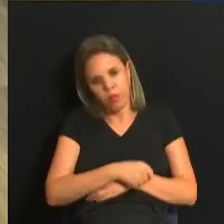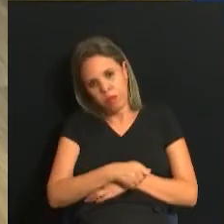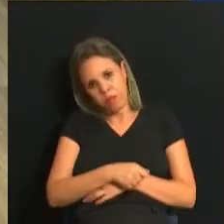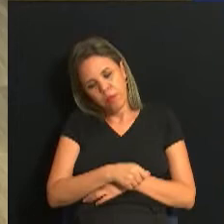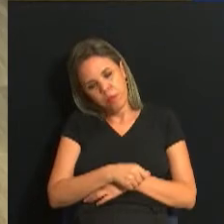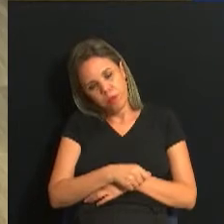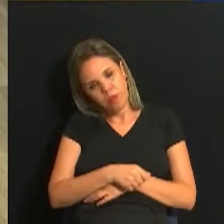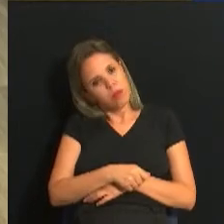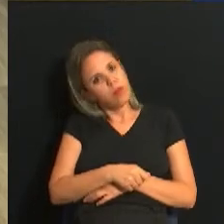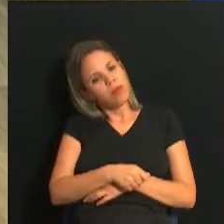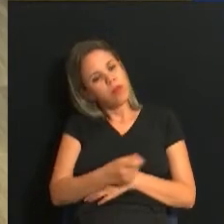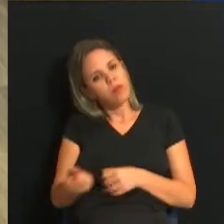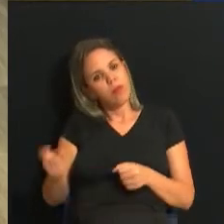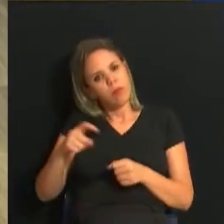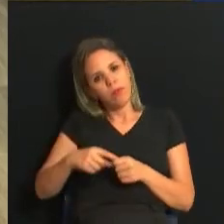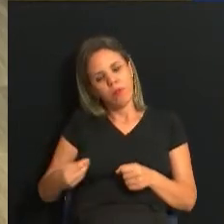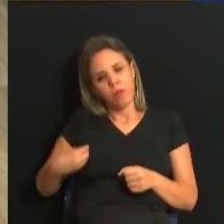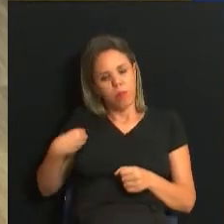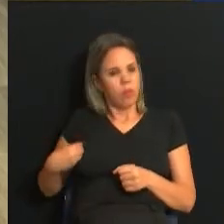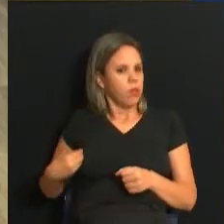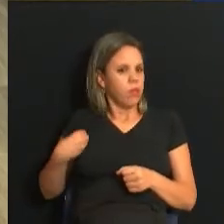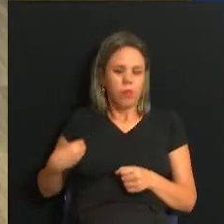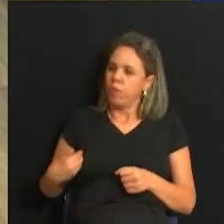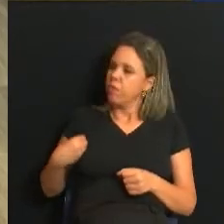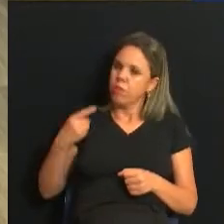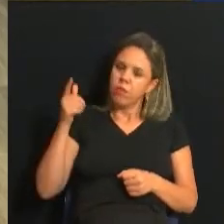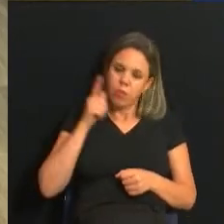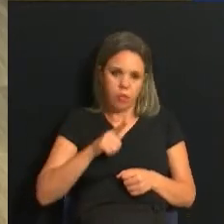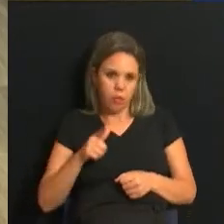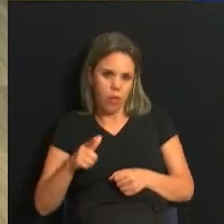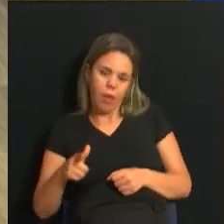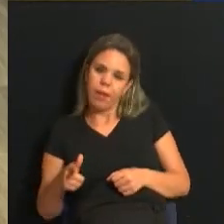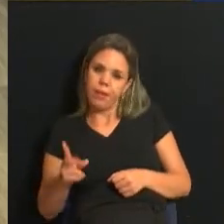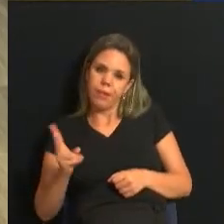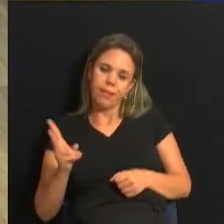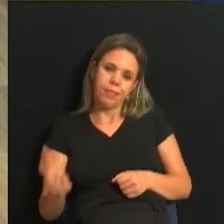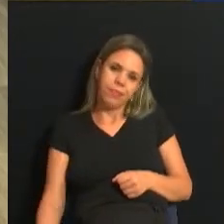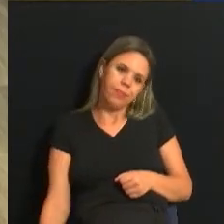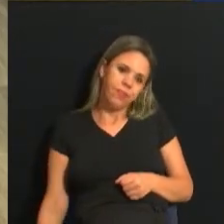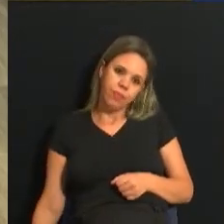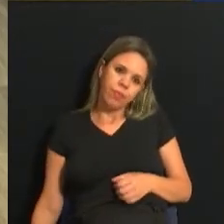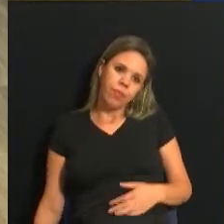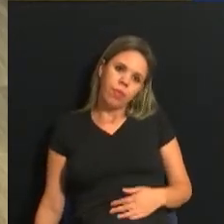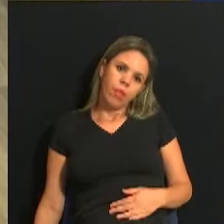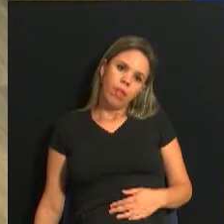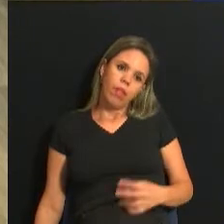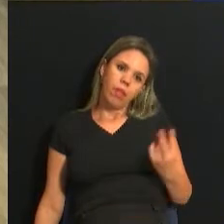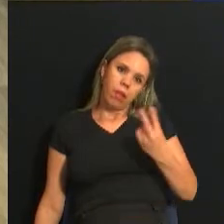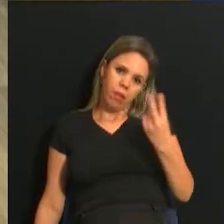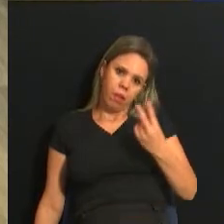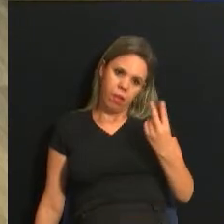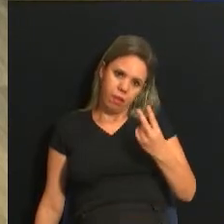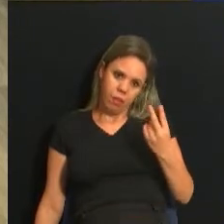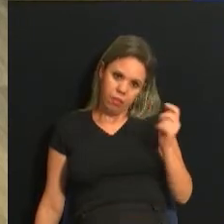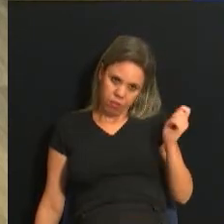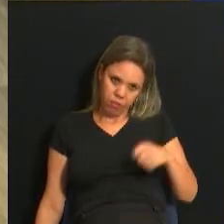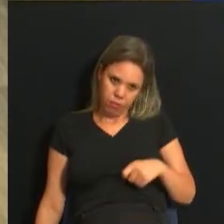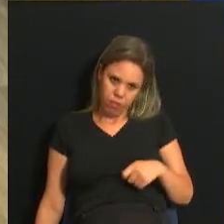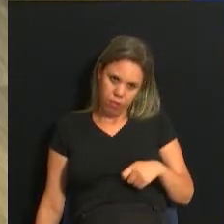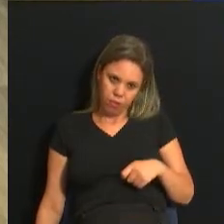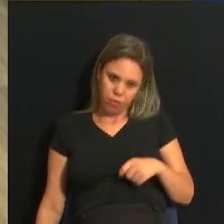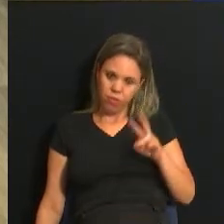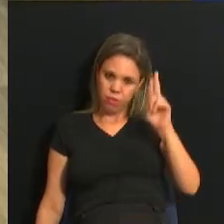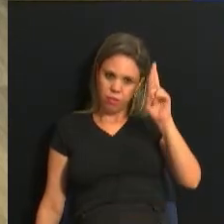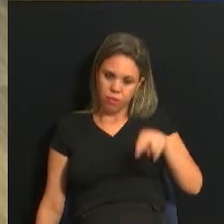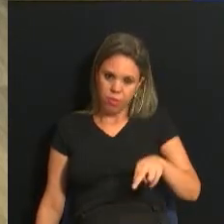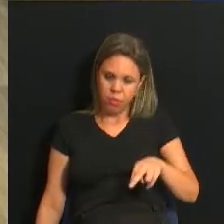eu retornar com a minha vida ou para eu conseguir seguir em frente. Os dois lados têm a sua razão,